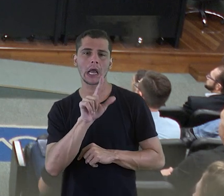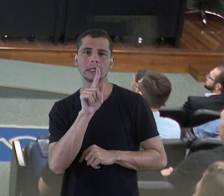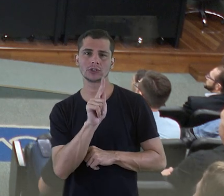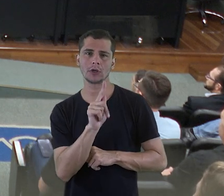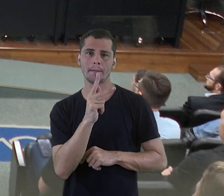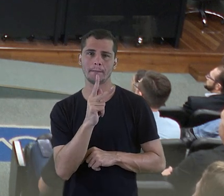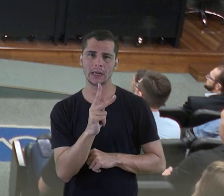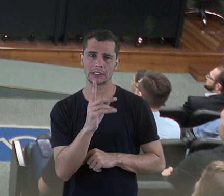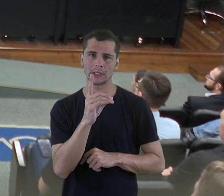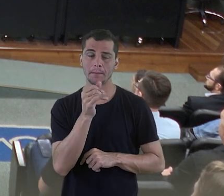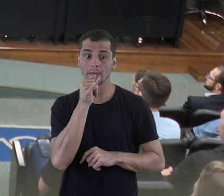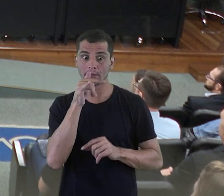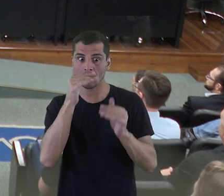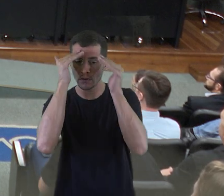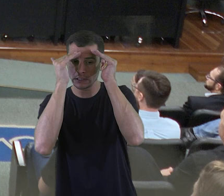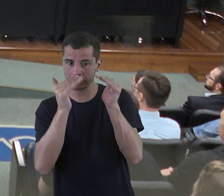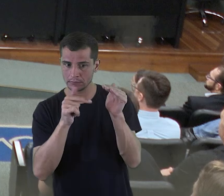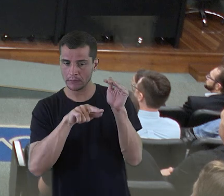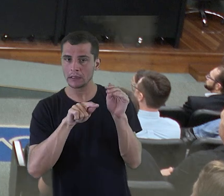considerado irregular